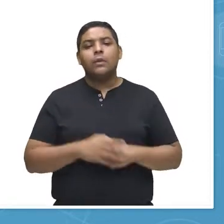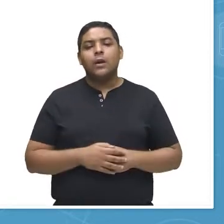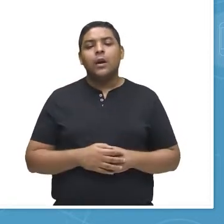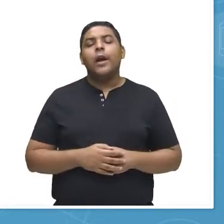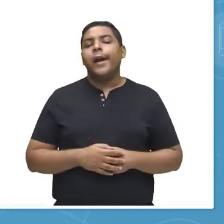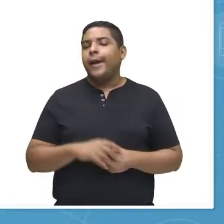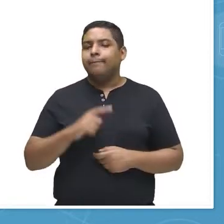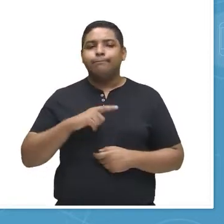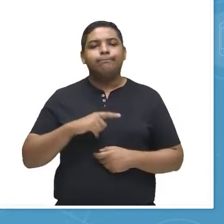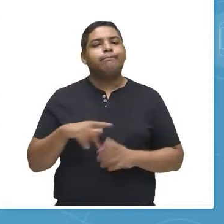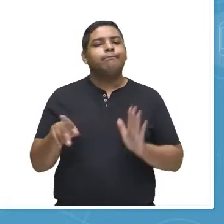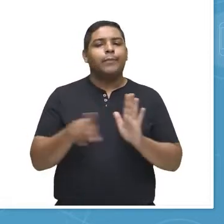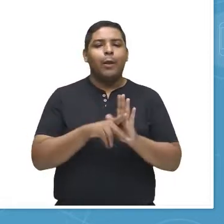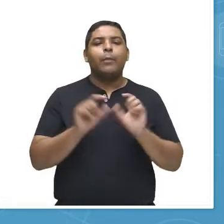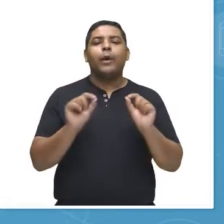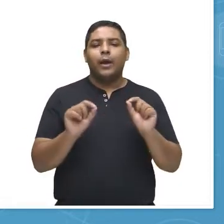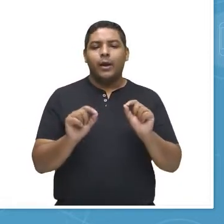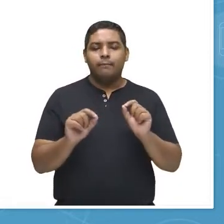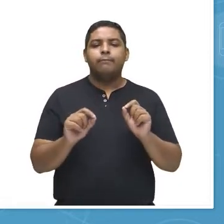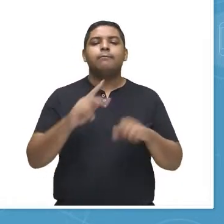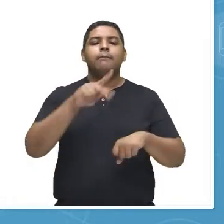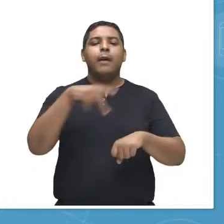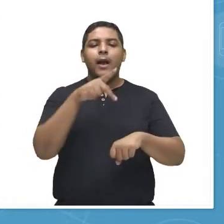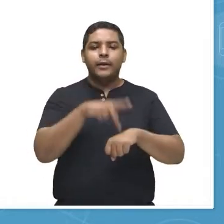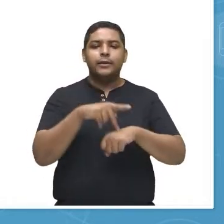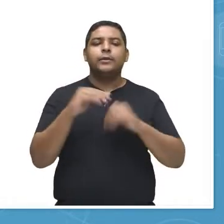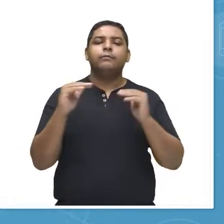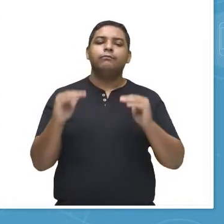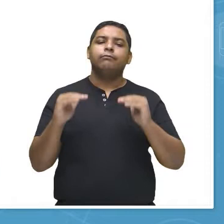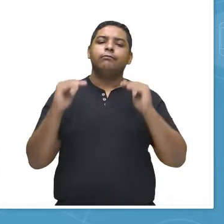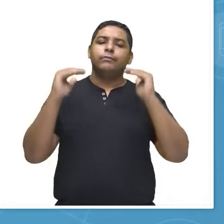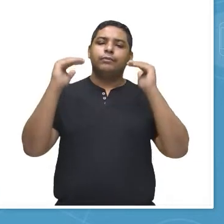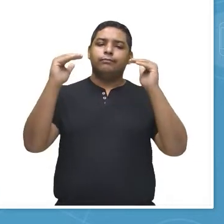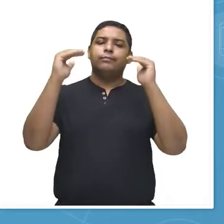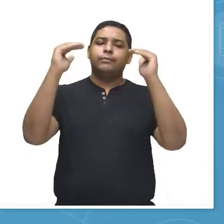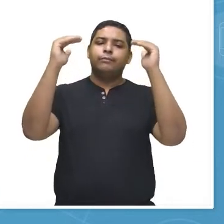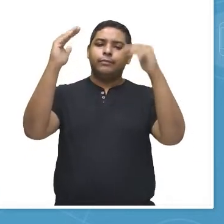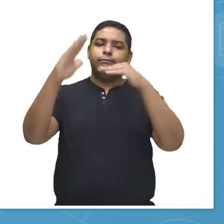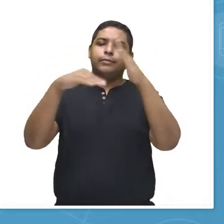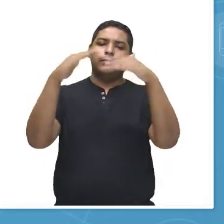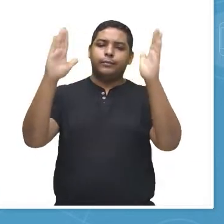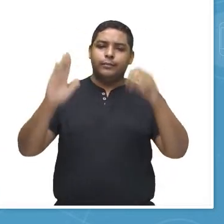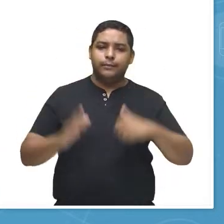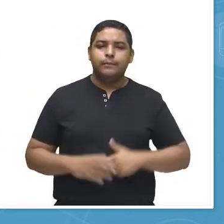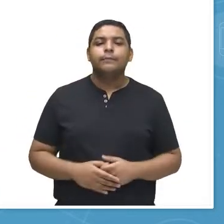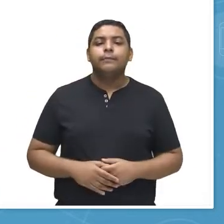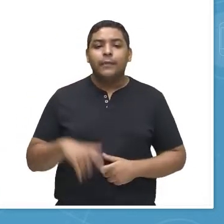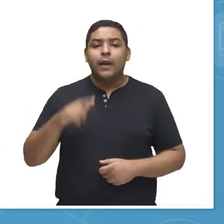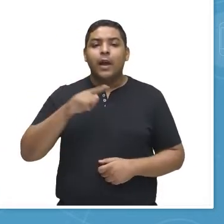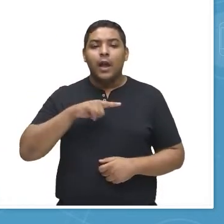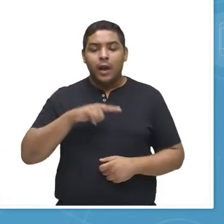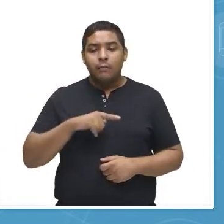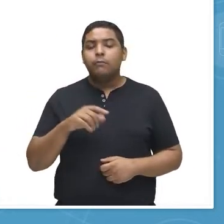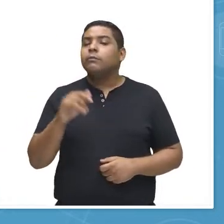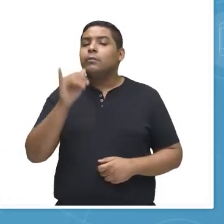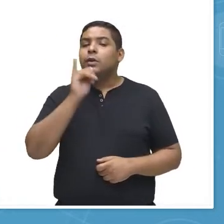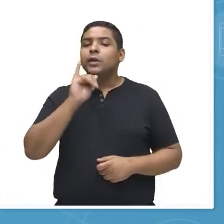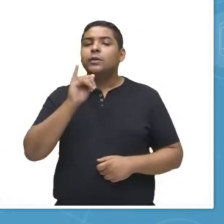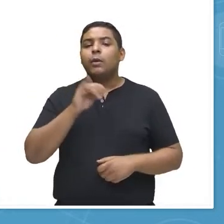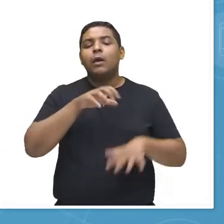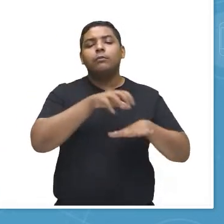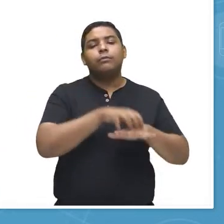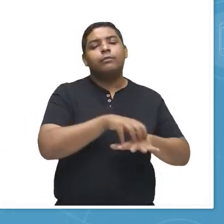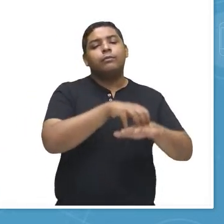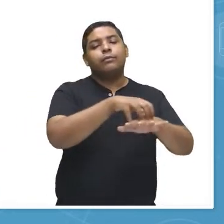desenvolvidos. Uma outra característica também da rede urbana importante é o transporte, tá? A forma de